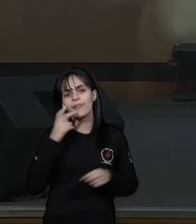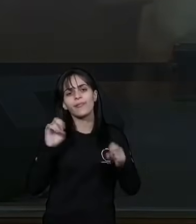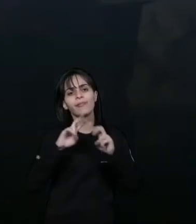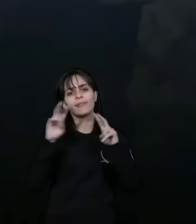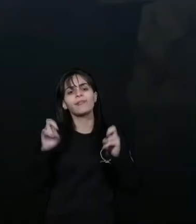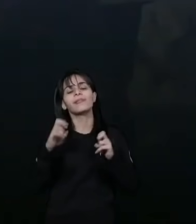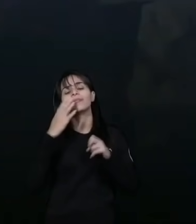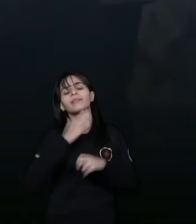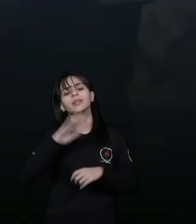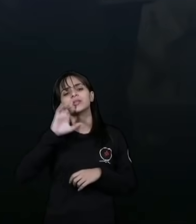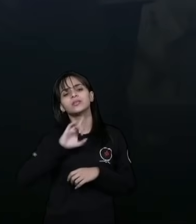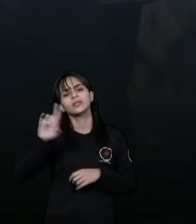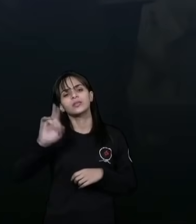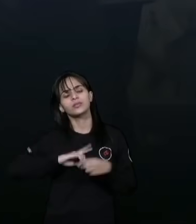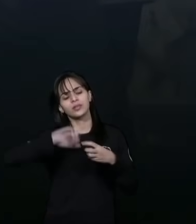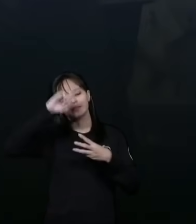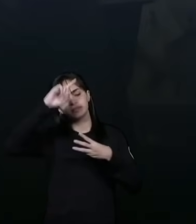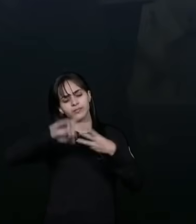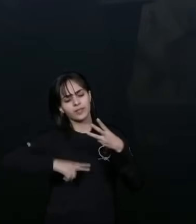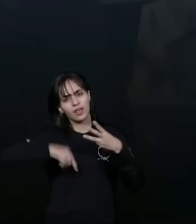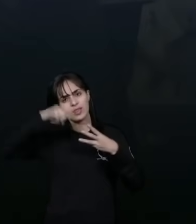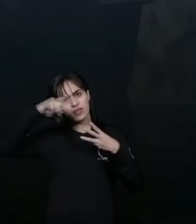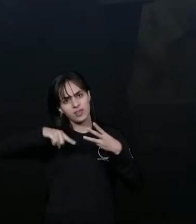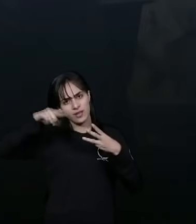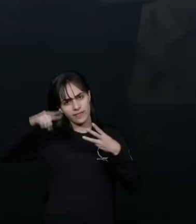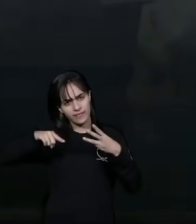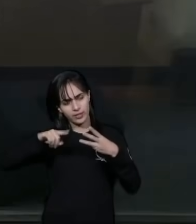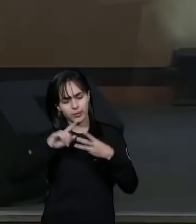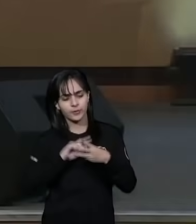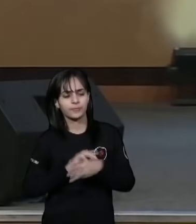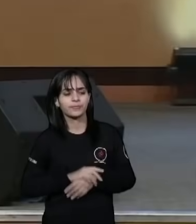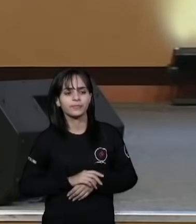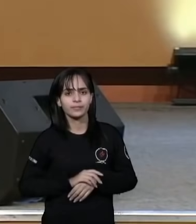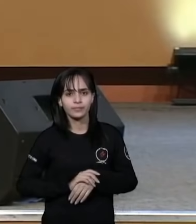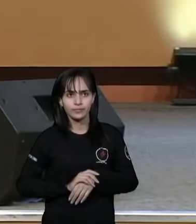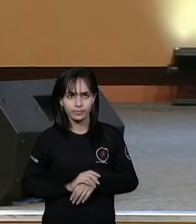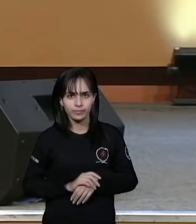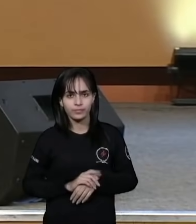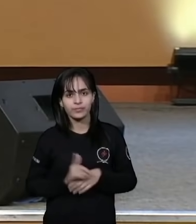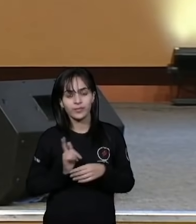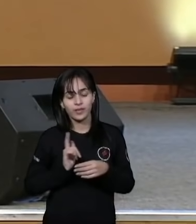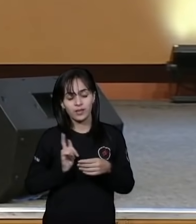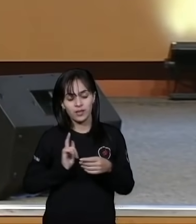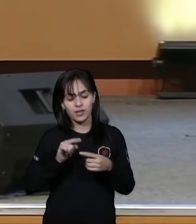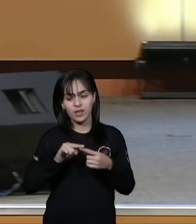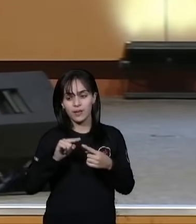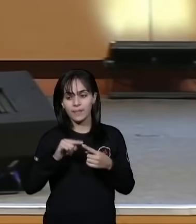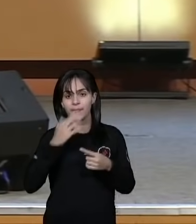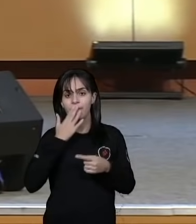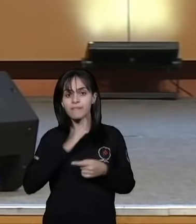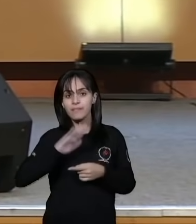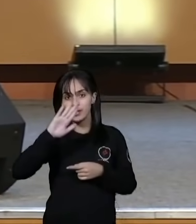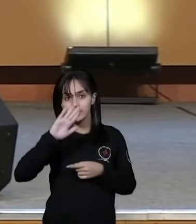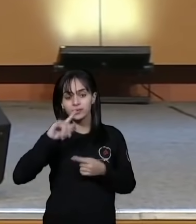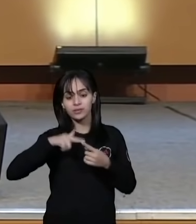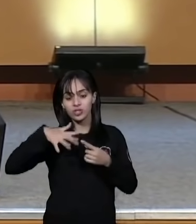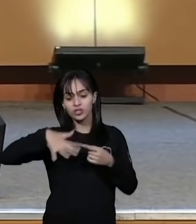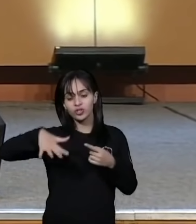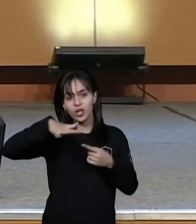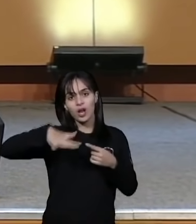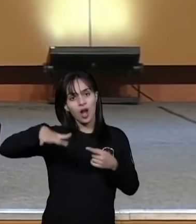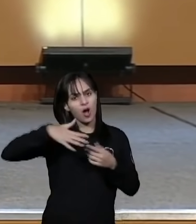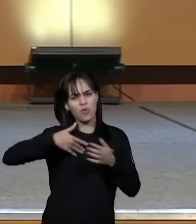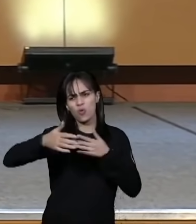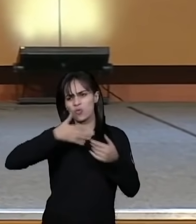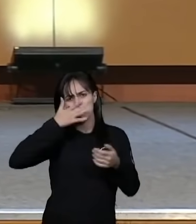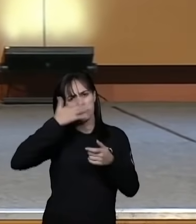fala de promessas de Deus existem três níveis de promessas de Deus e existem as promessas de Deus que são Gerais